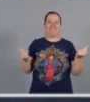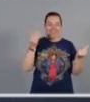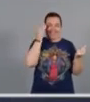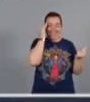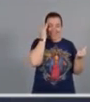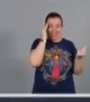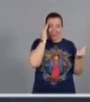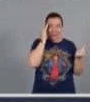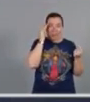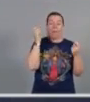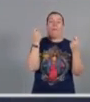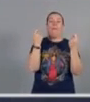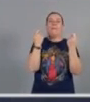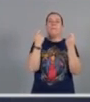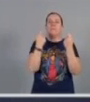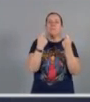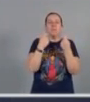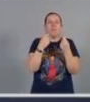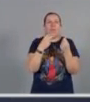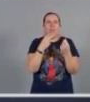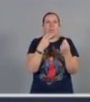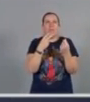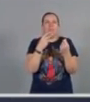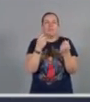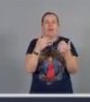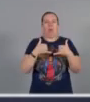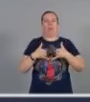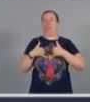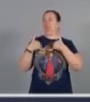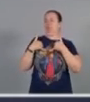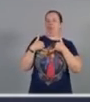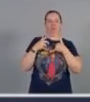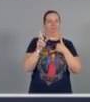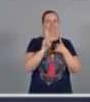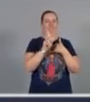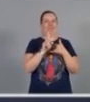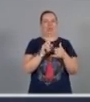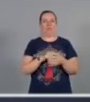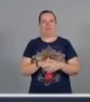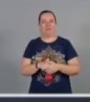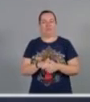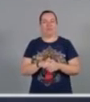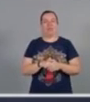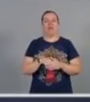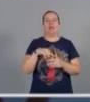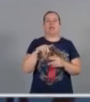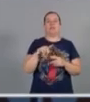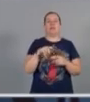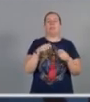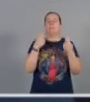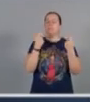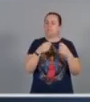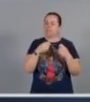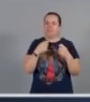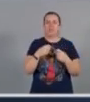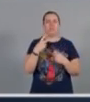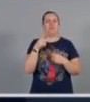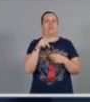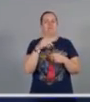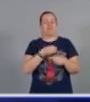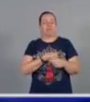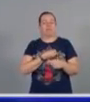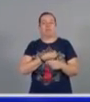isso não é orgulho e isso é necessário para tua